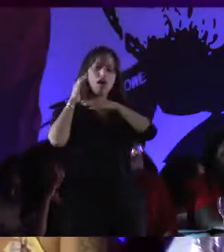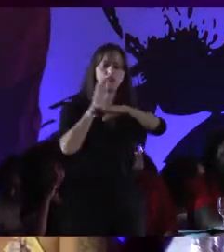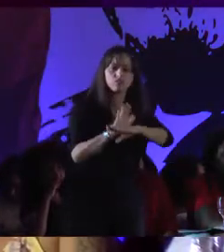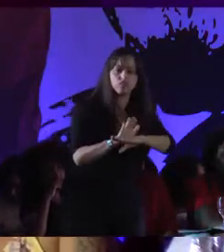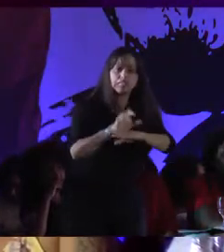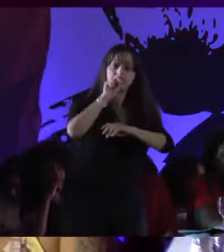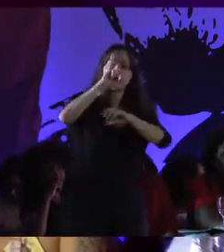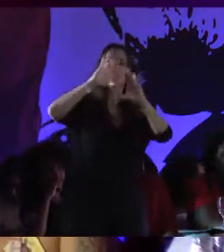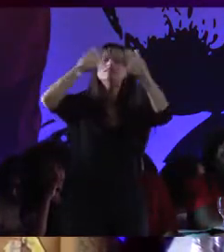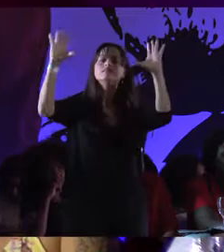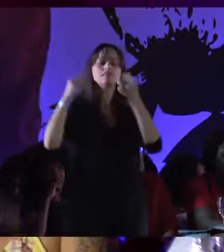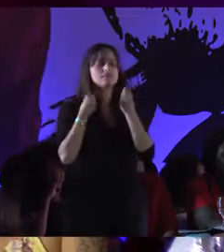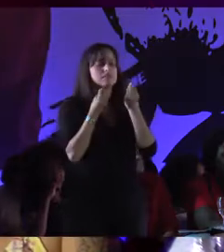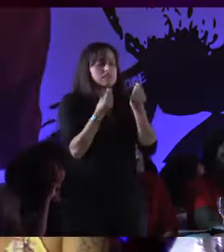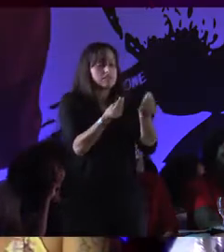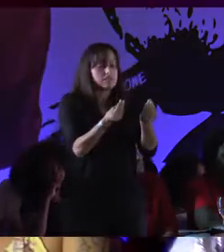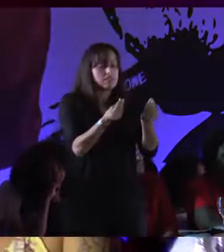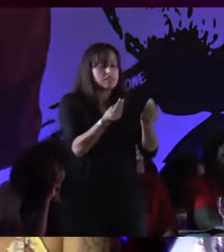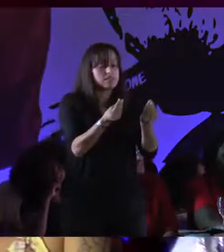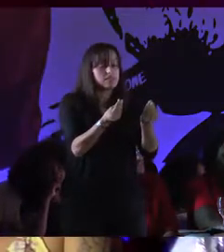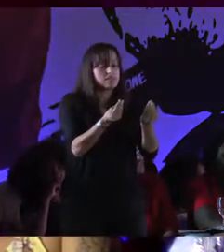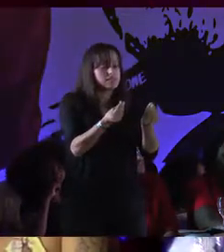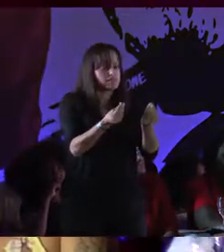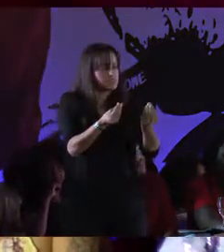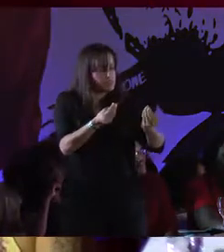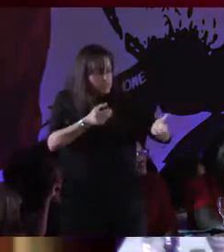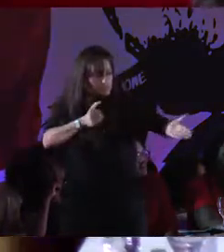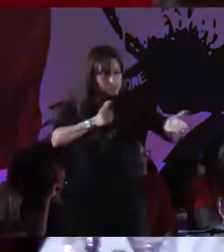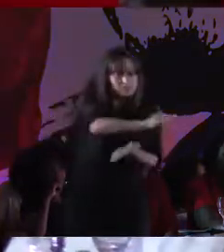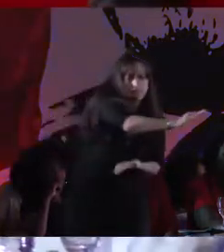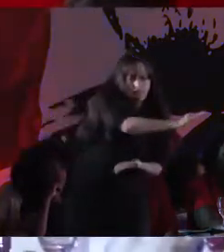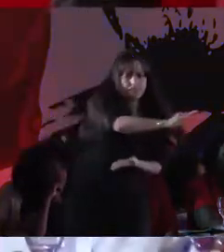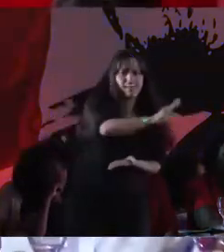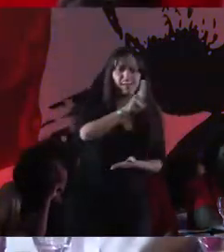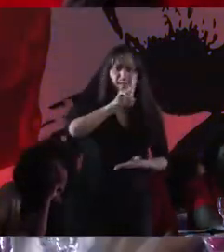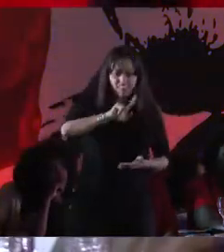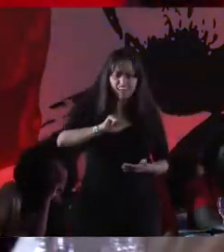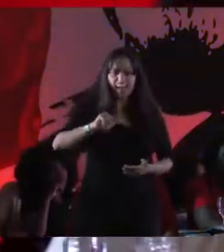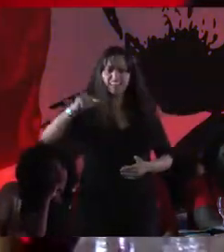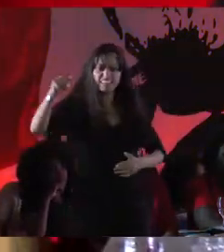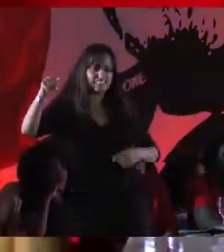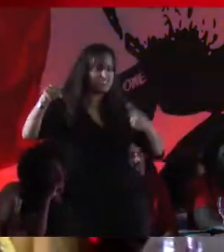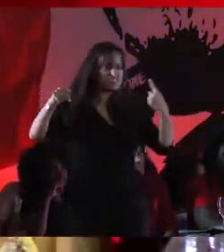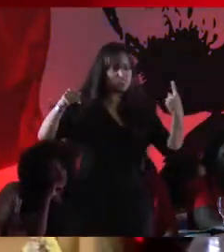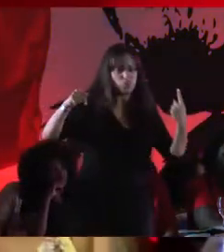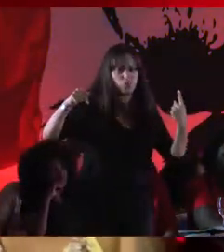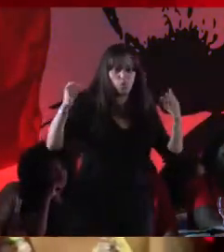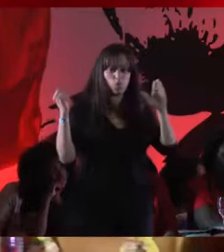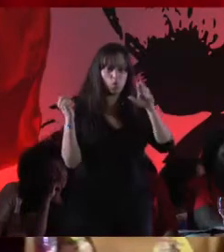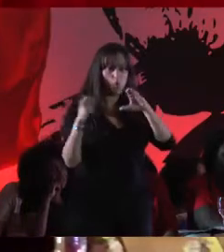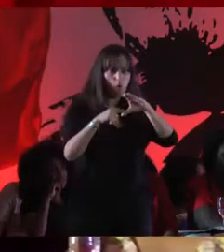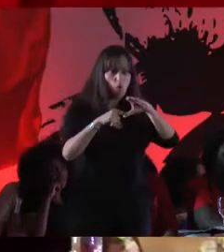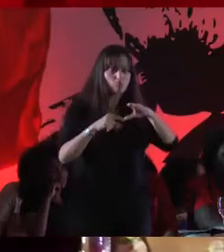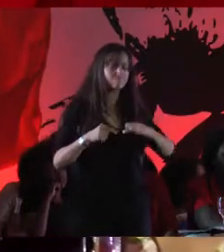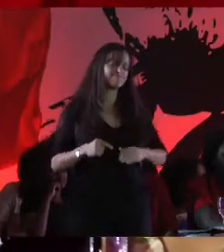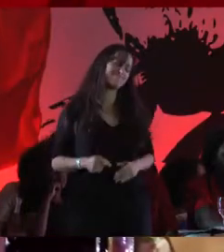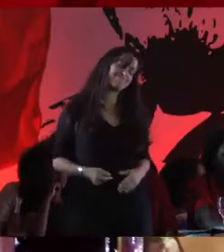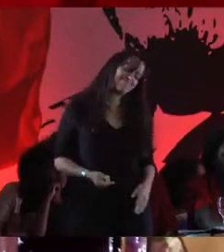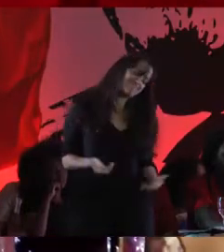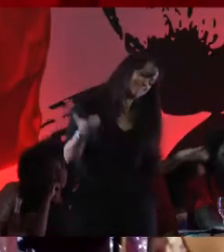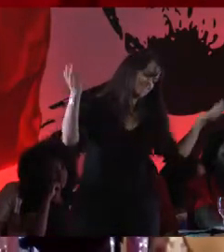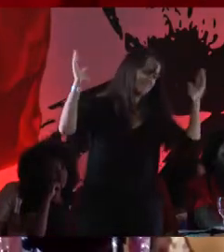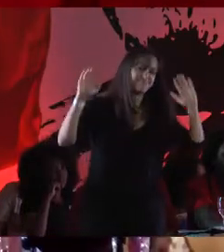o céu, te empurrando pro chão, não vai fazer gol contra e sair comemorando pelo amor.